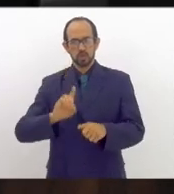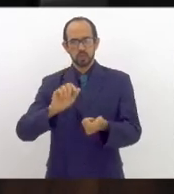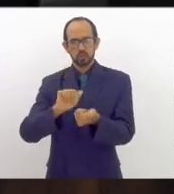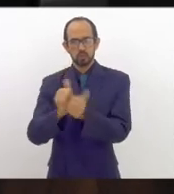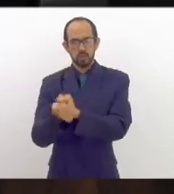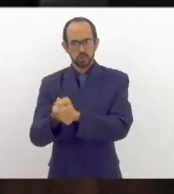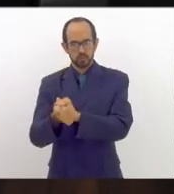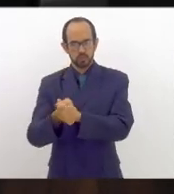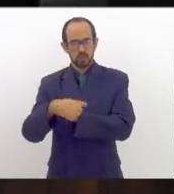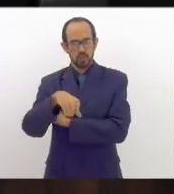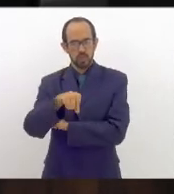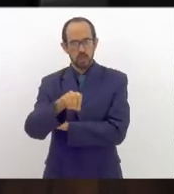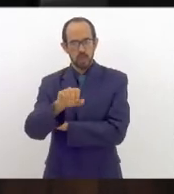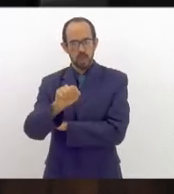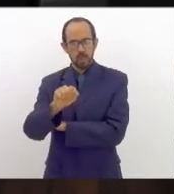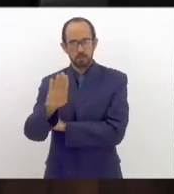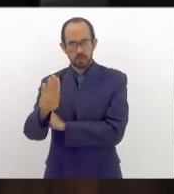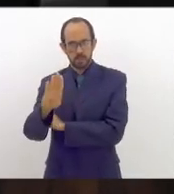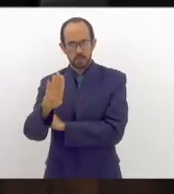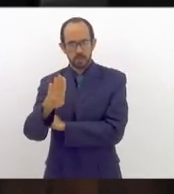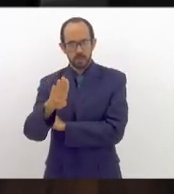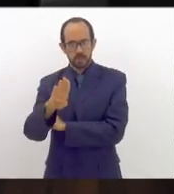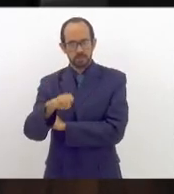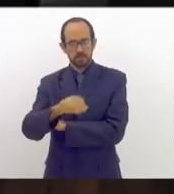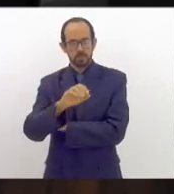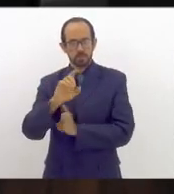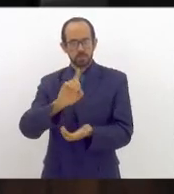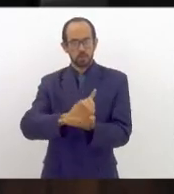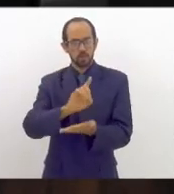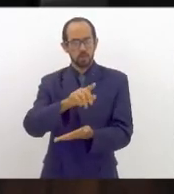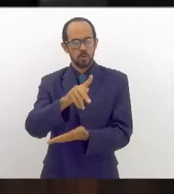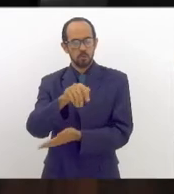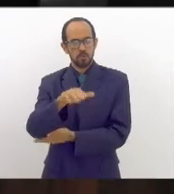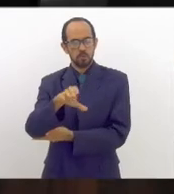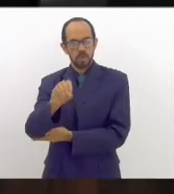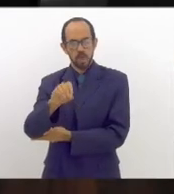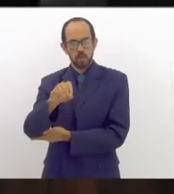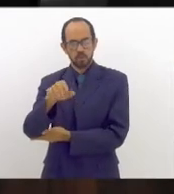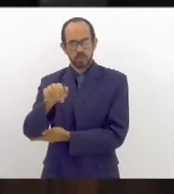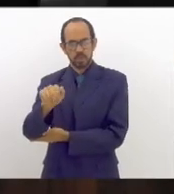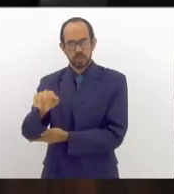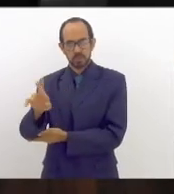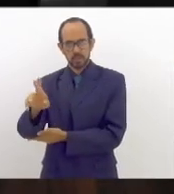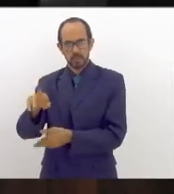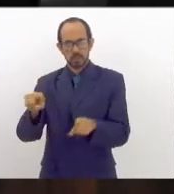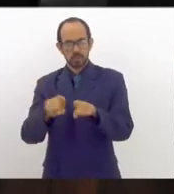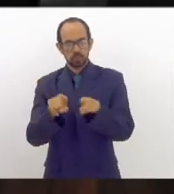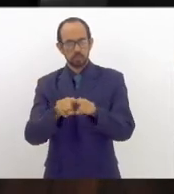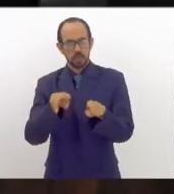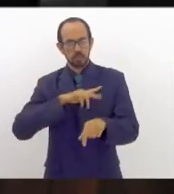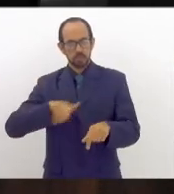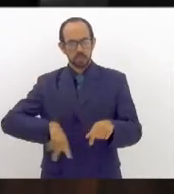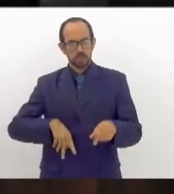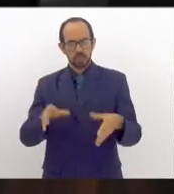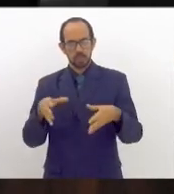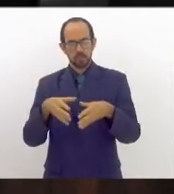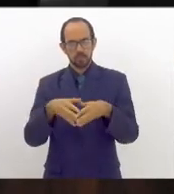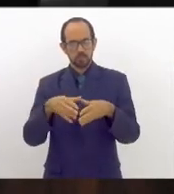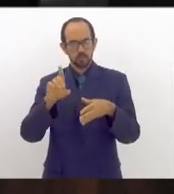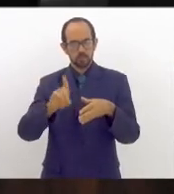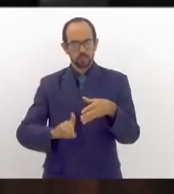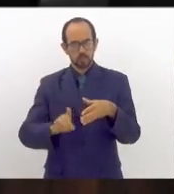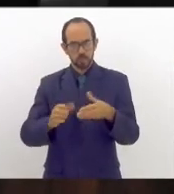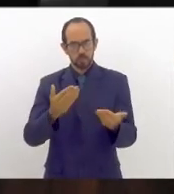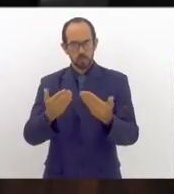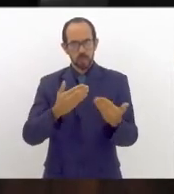dos advogado do Brasil Dr Paulo César Salomão filho e ao presidente da Comissão de direito comparado da